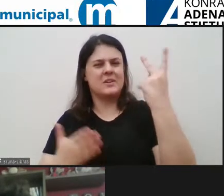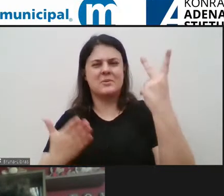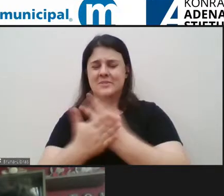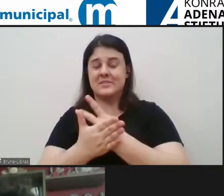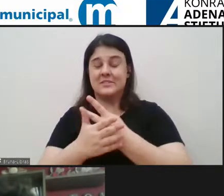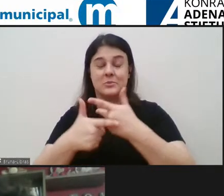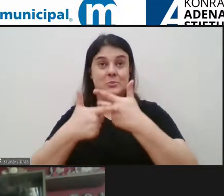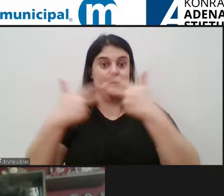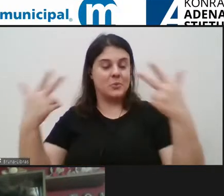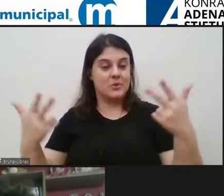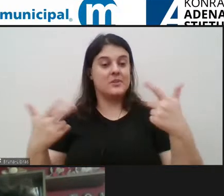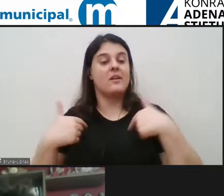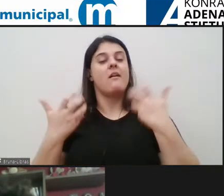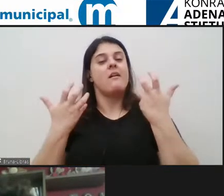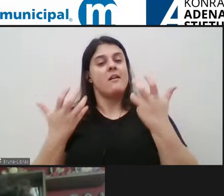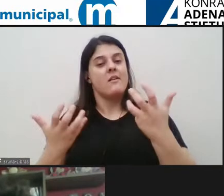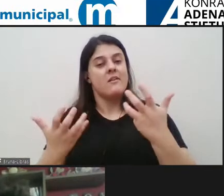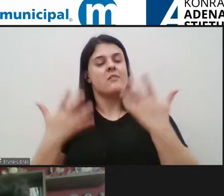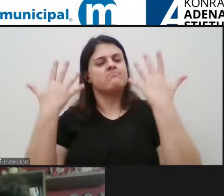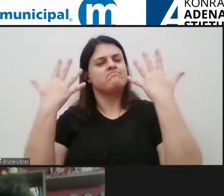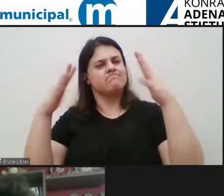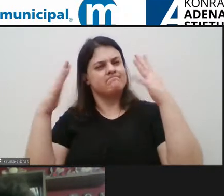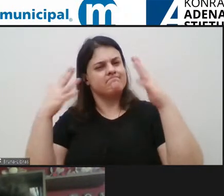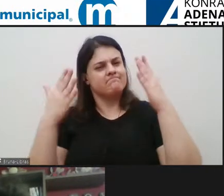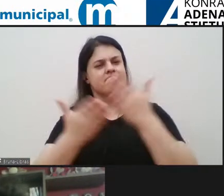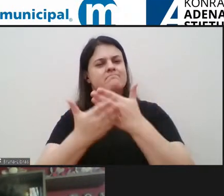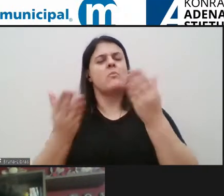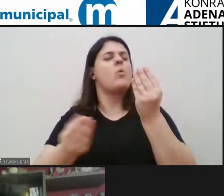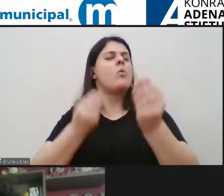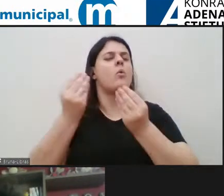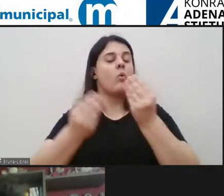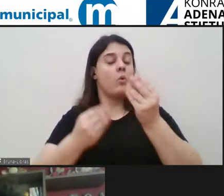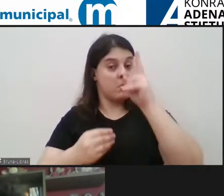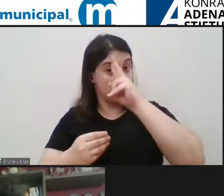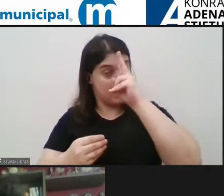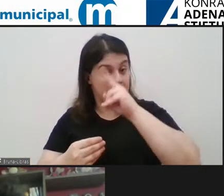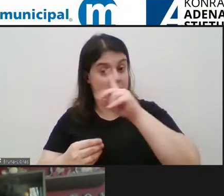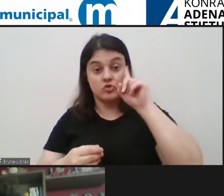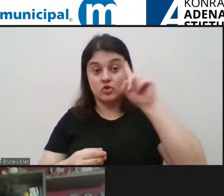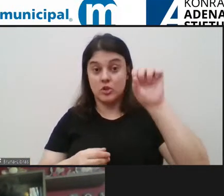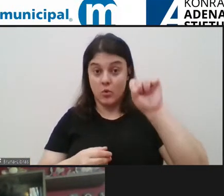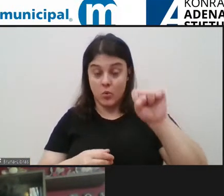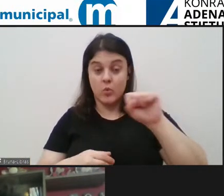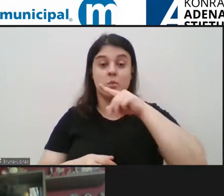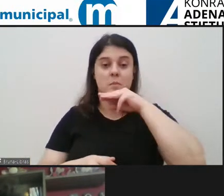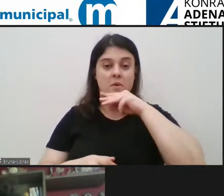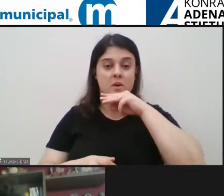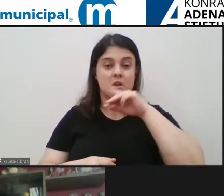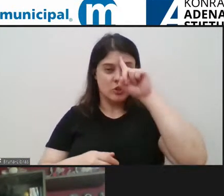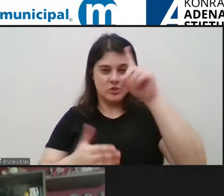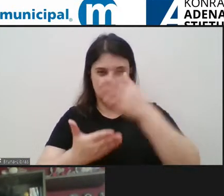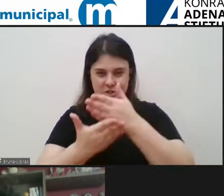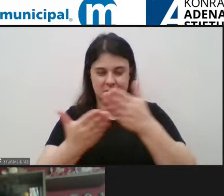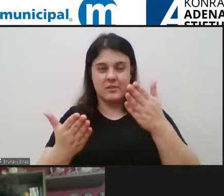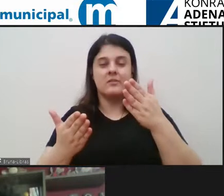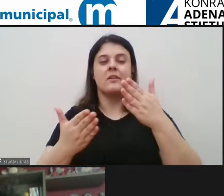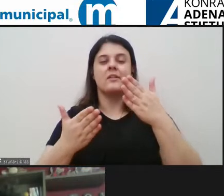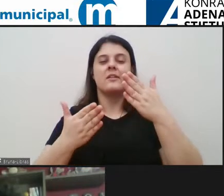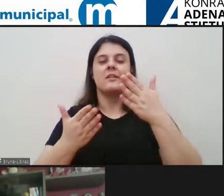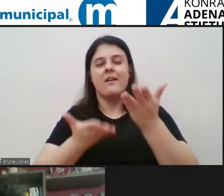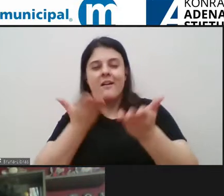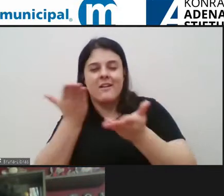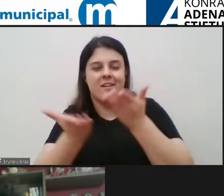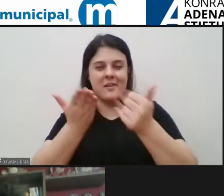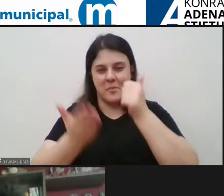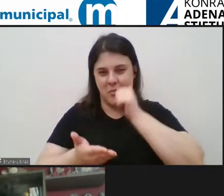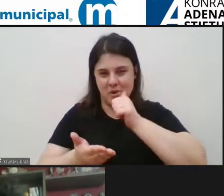tanta coisa mas eu quero deixar a minha felicitação de que maneira Lembrando que o dia oito de Março mais o que um dia de você não é agradável